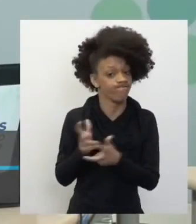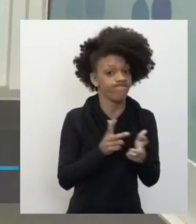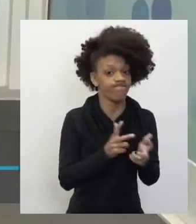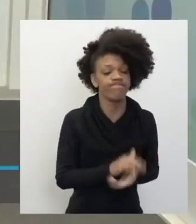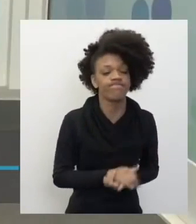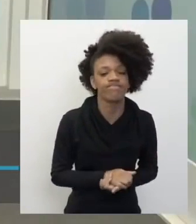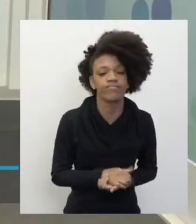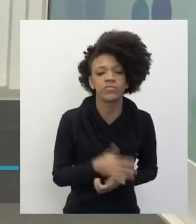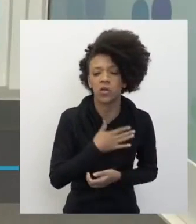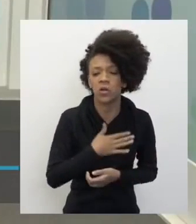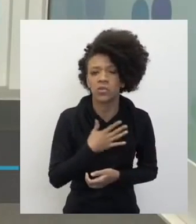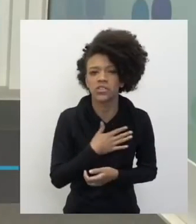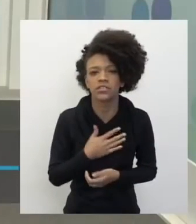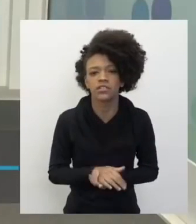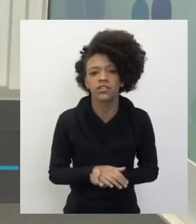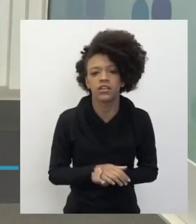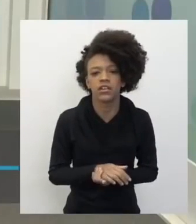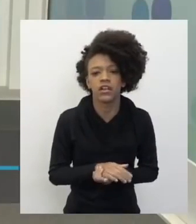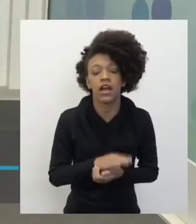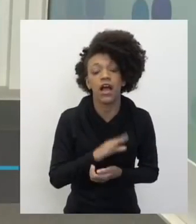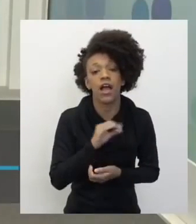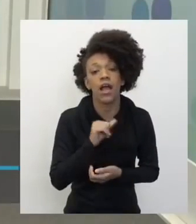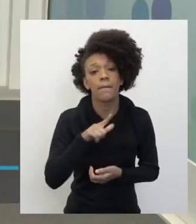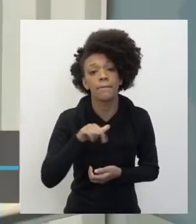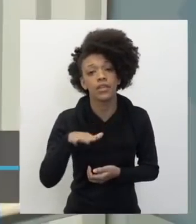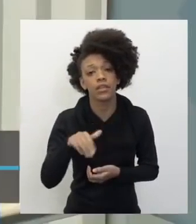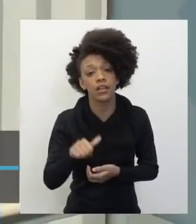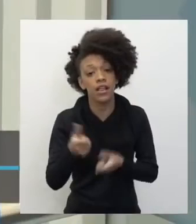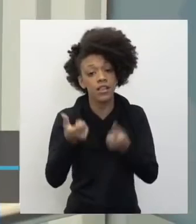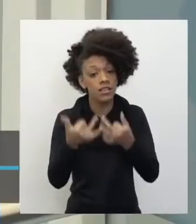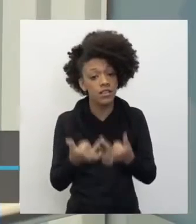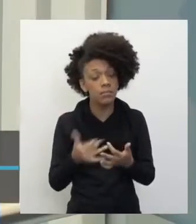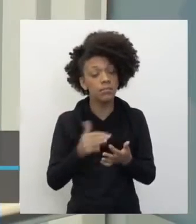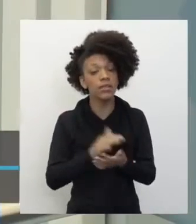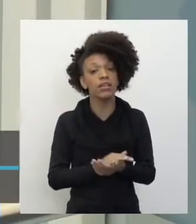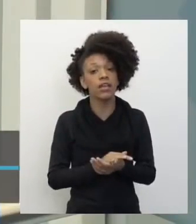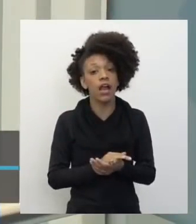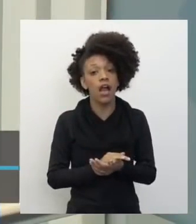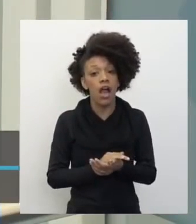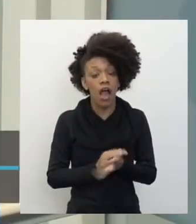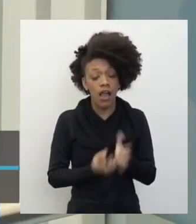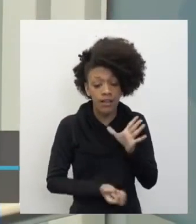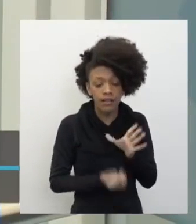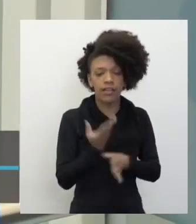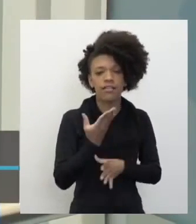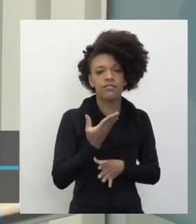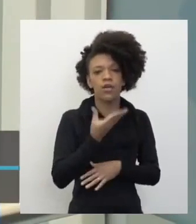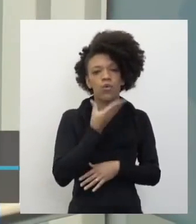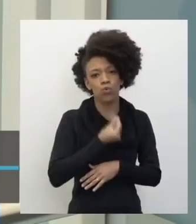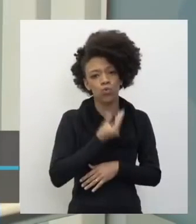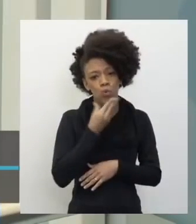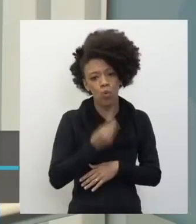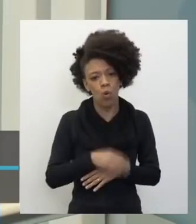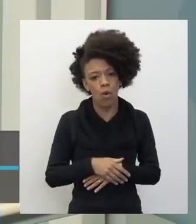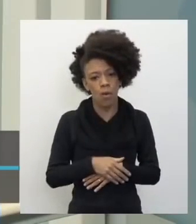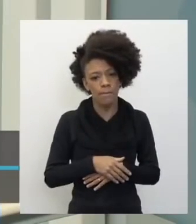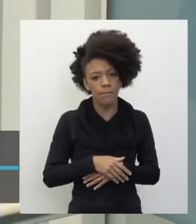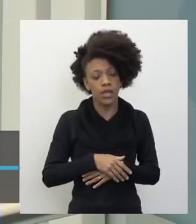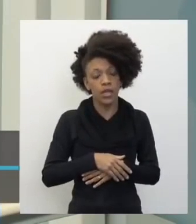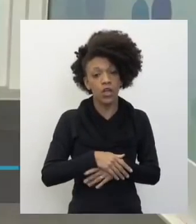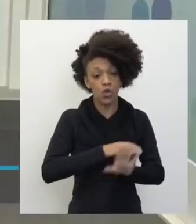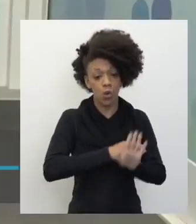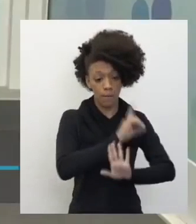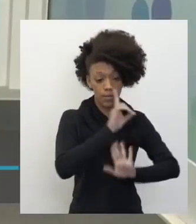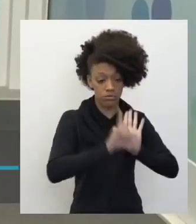Eu gostei, achei. Olha, a Camille diz, explica bastante sobre a origem do homem, criando personagens sobrenaturais. E